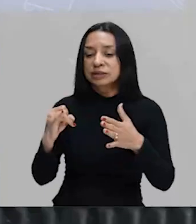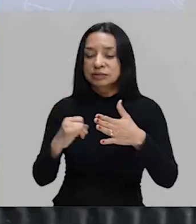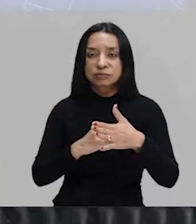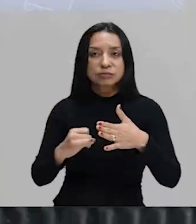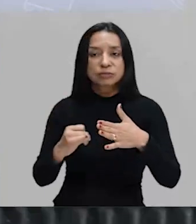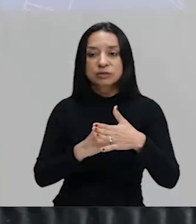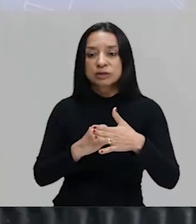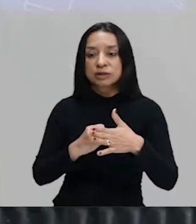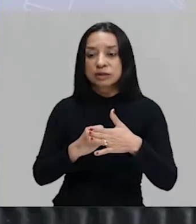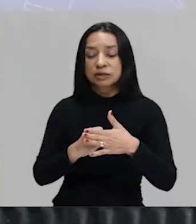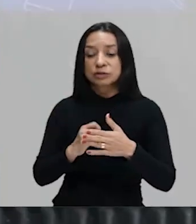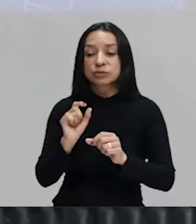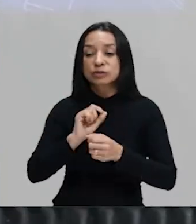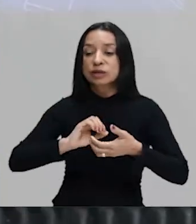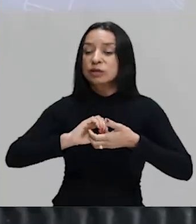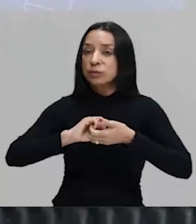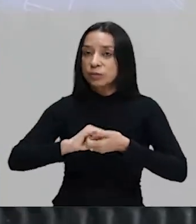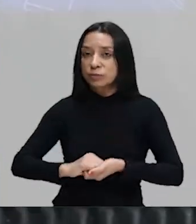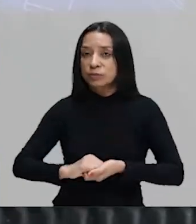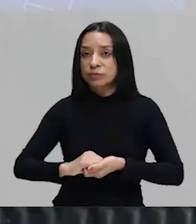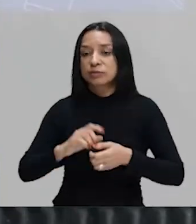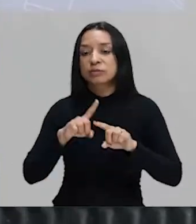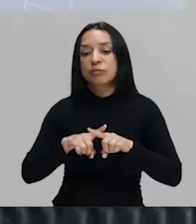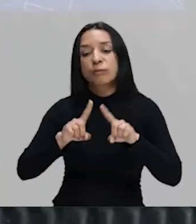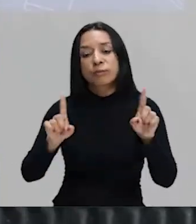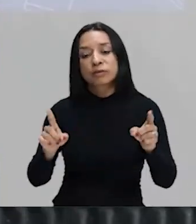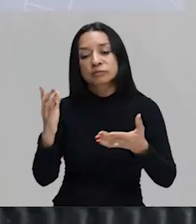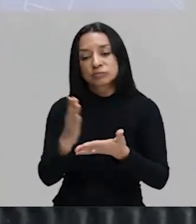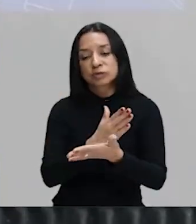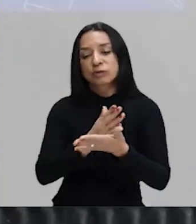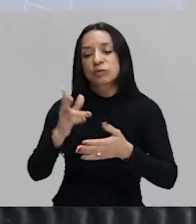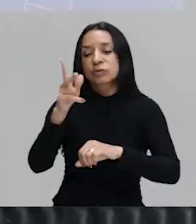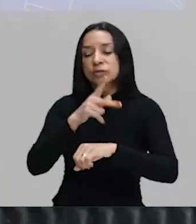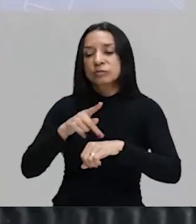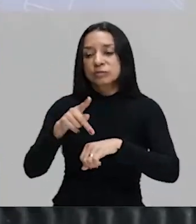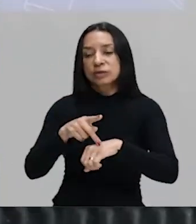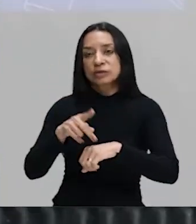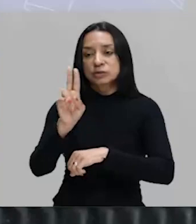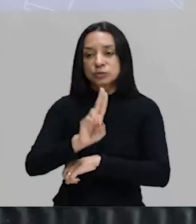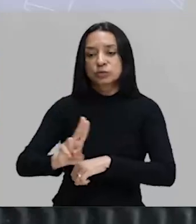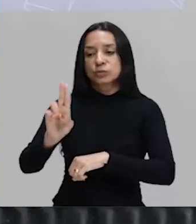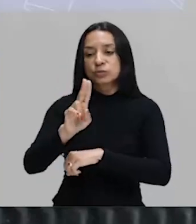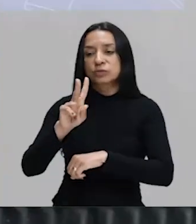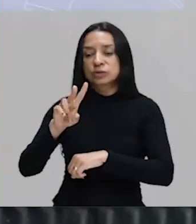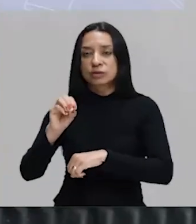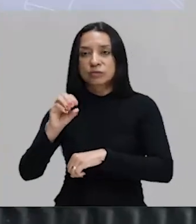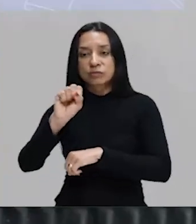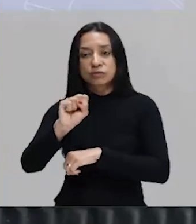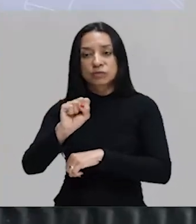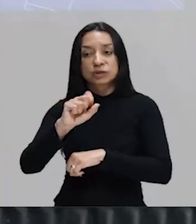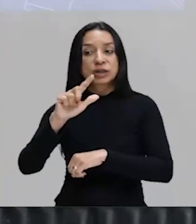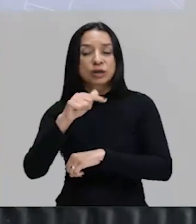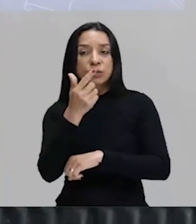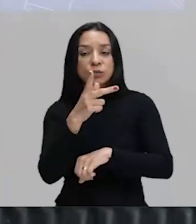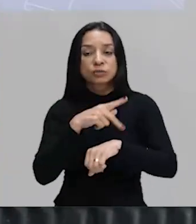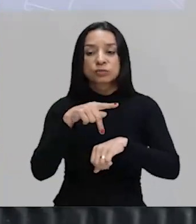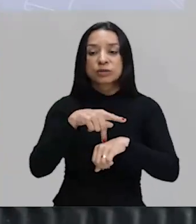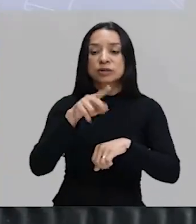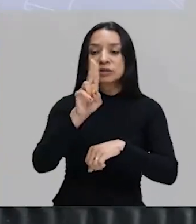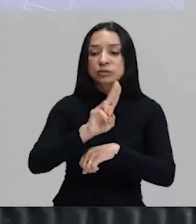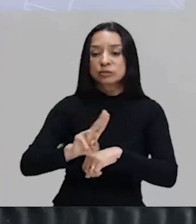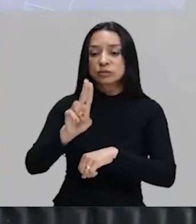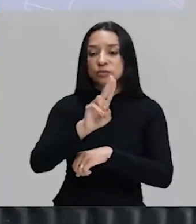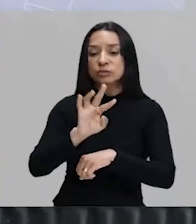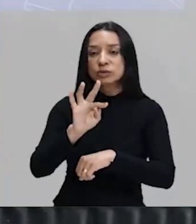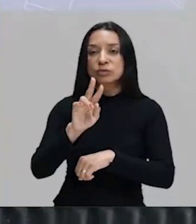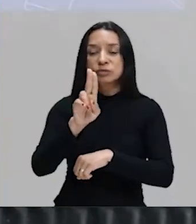meu cumprimento. Não é isso. É que em alguns países eu utilizo o vos e outros eu utilizo o tu para